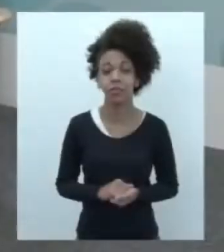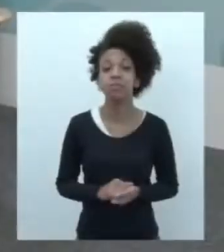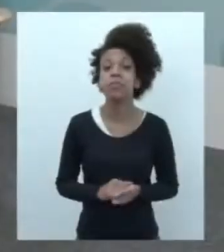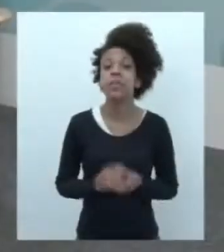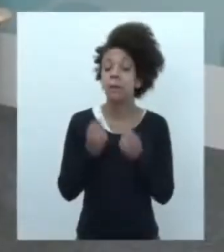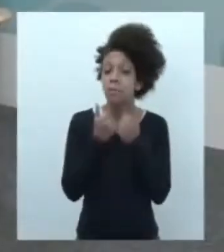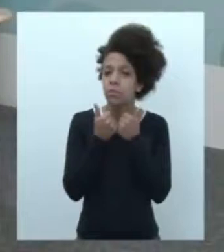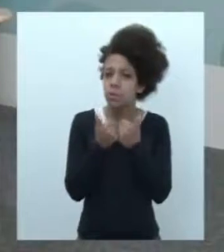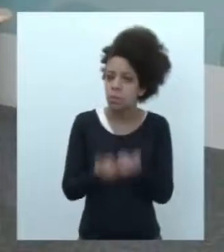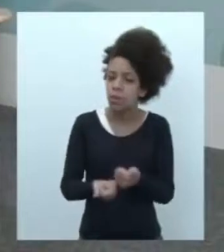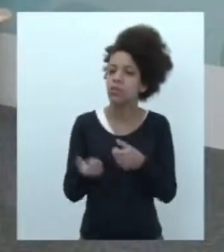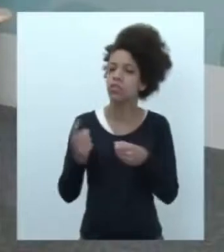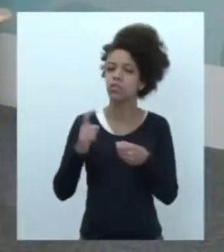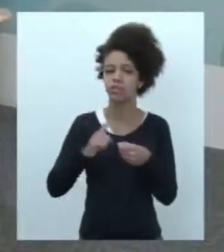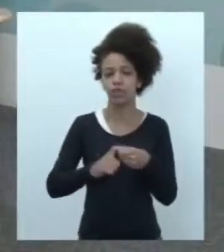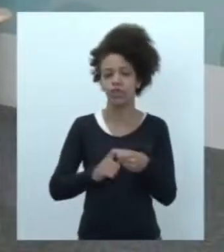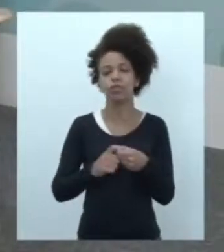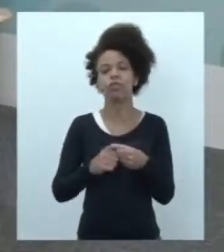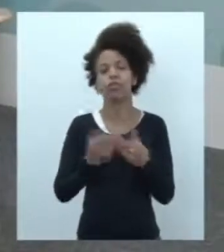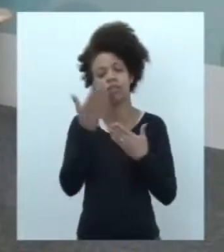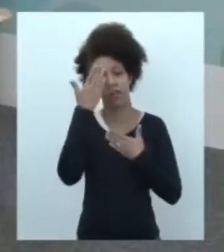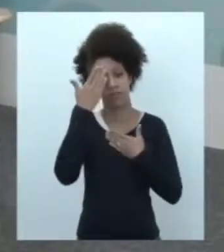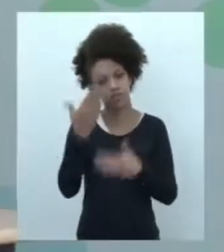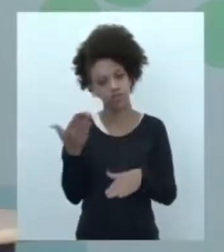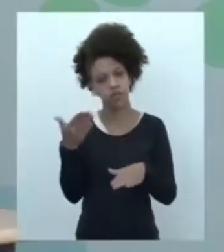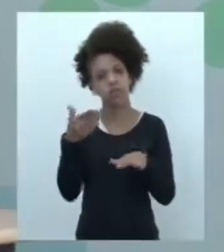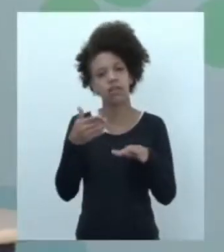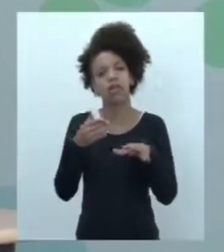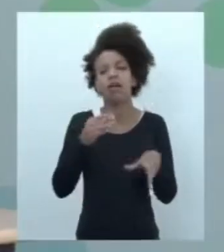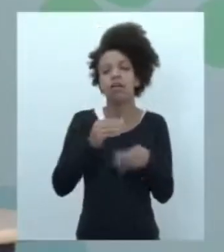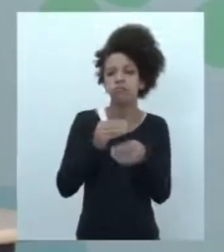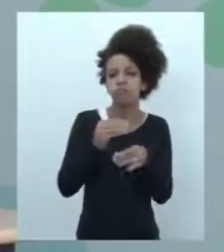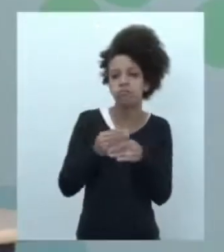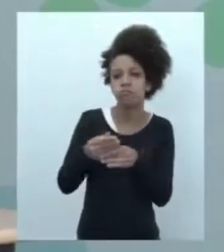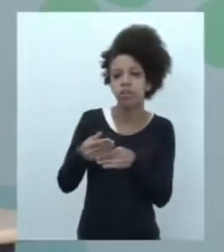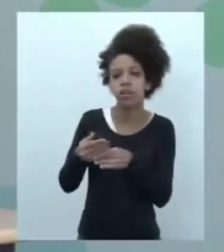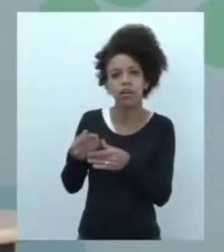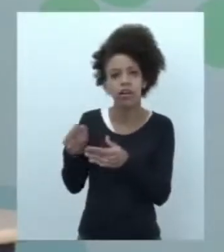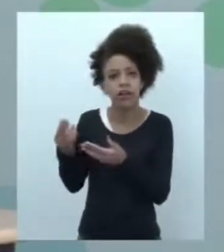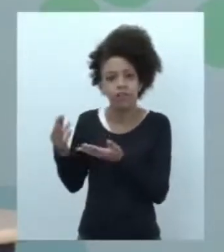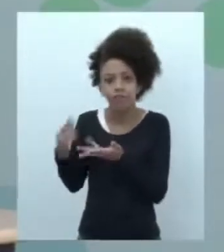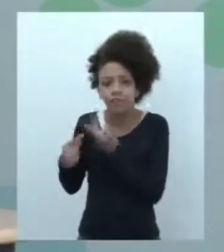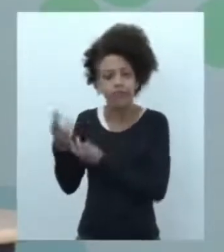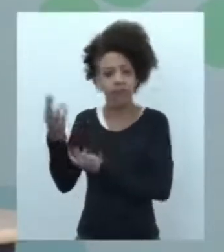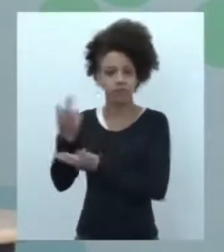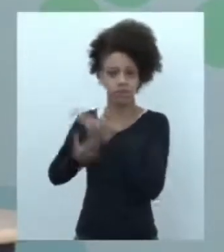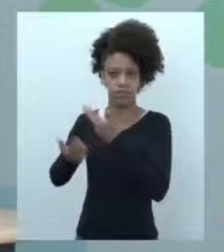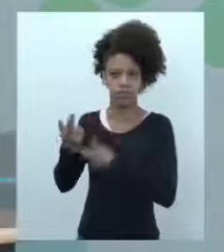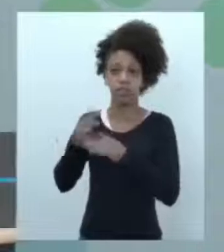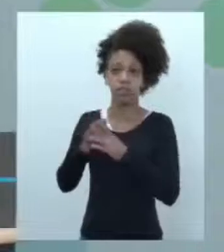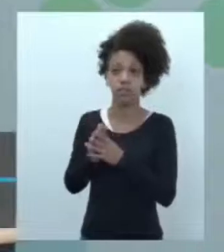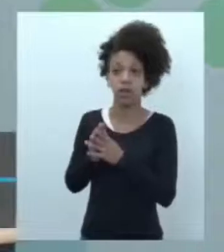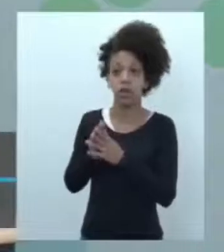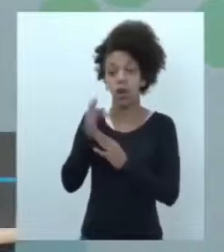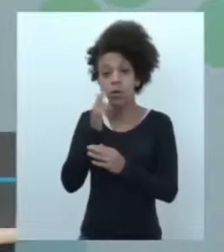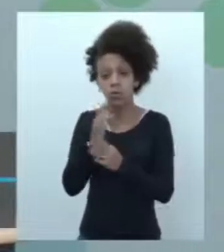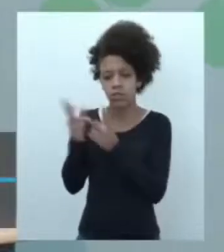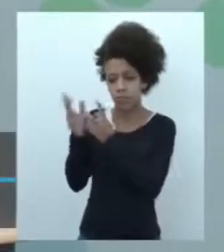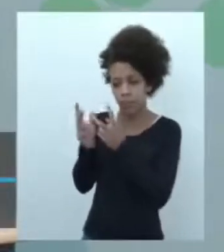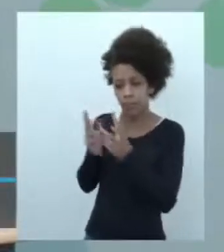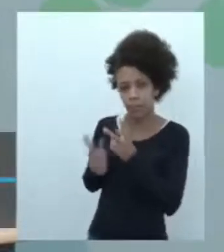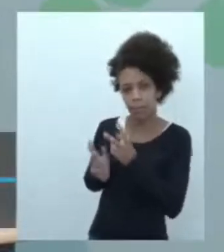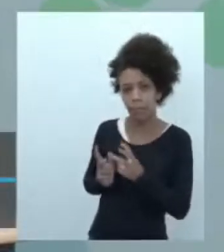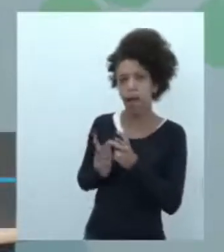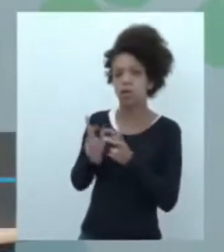Muito bem, estamos de volta. Gostaria de agradecer as contribuições de vocês. Nós tivemos muitas contribuições, muitas. Então, a gente conseguiu fazer aqui